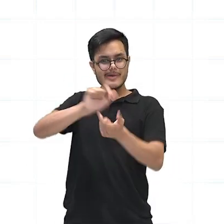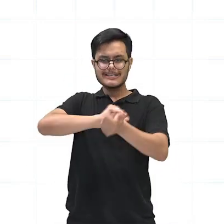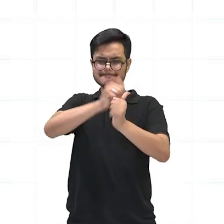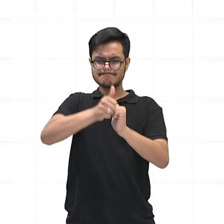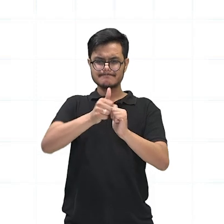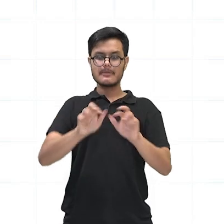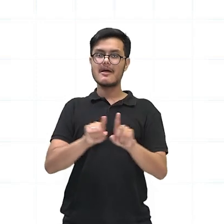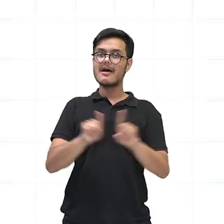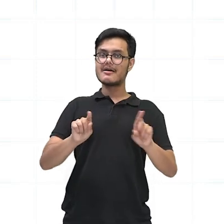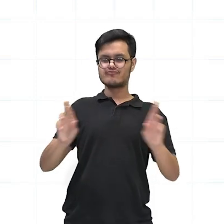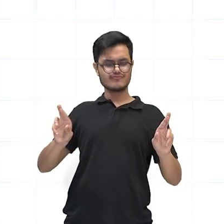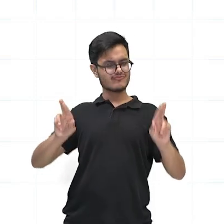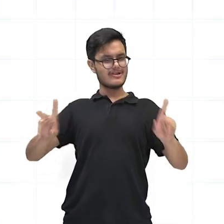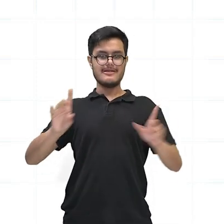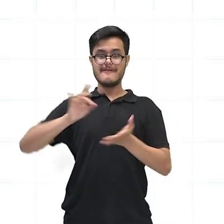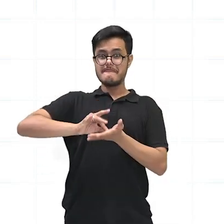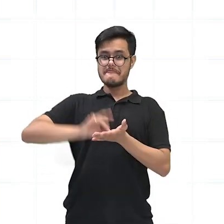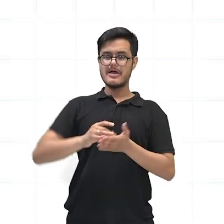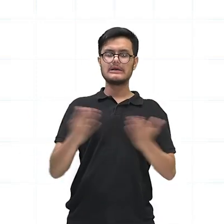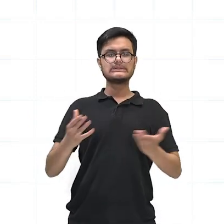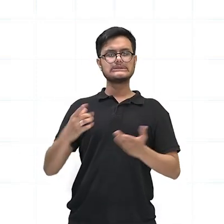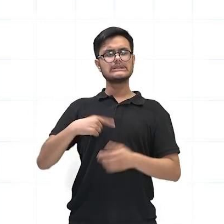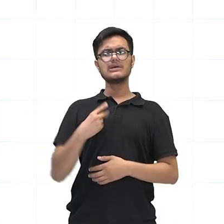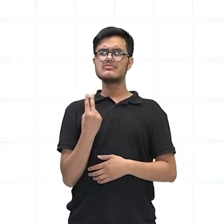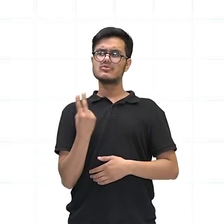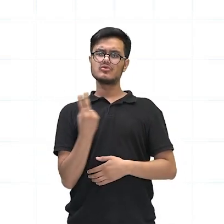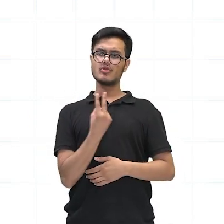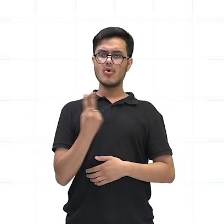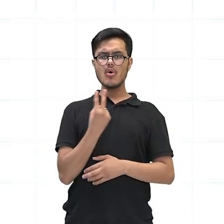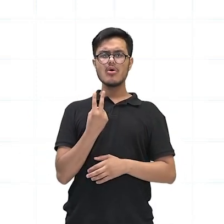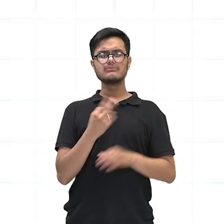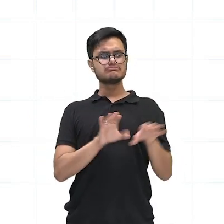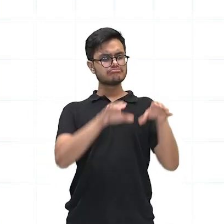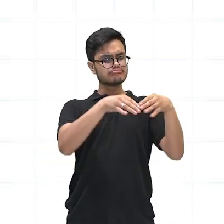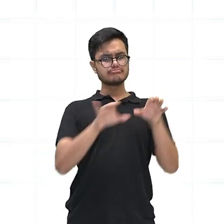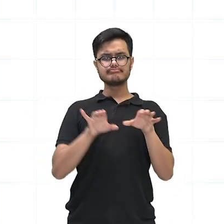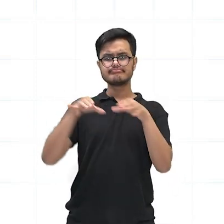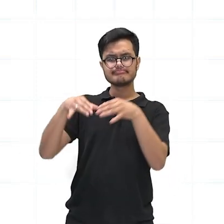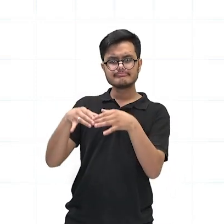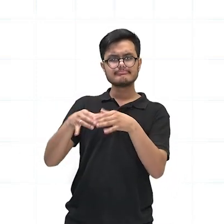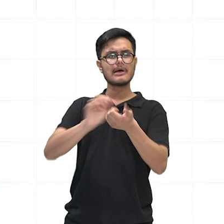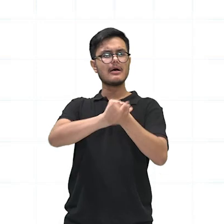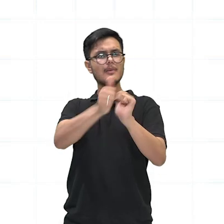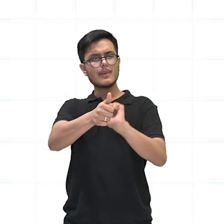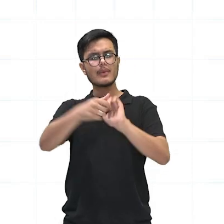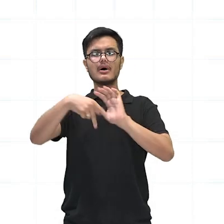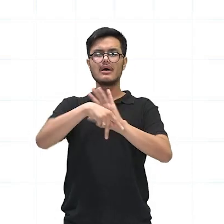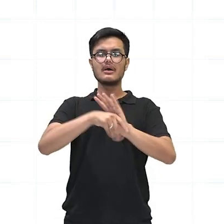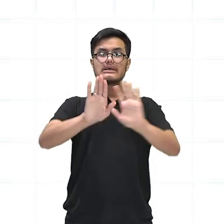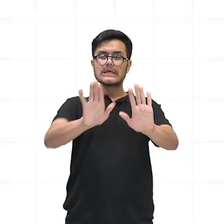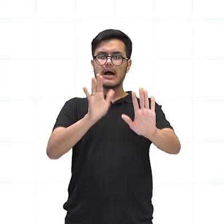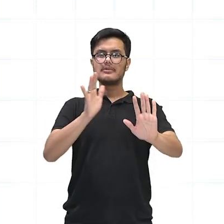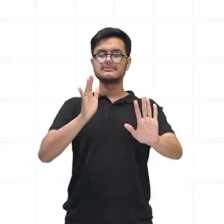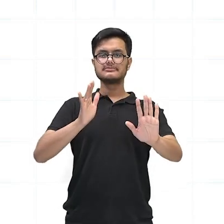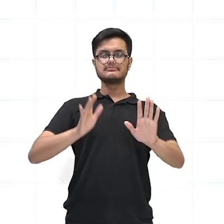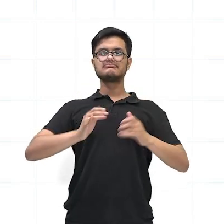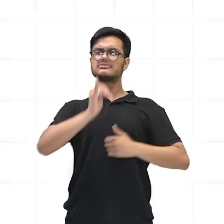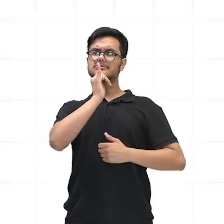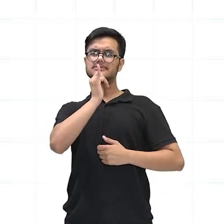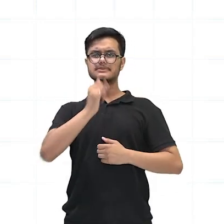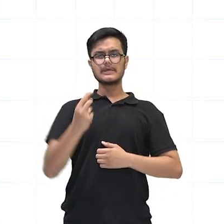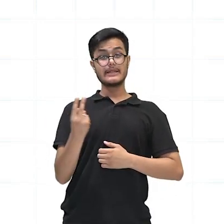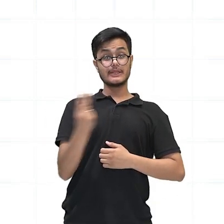mas diferente dos outros times, ele tem aqui dos outros esportes, desculpem, eles têm